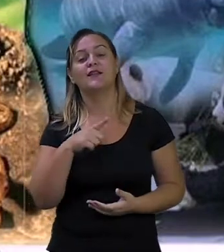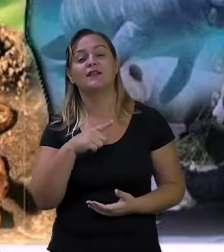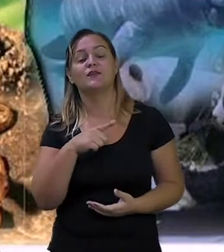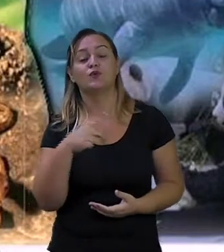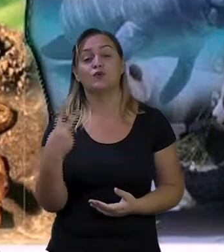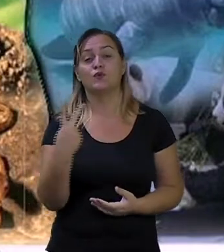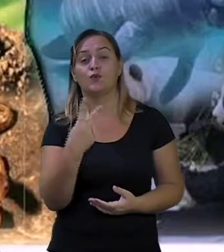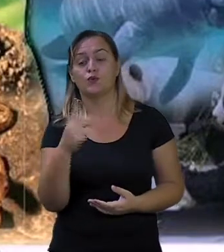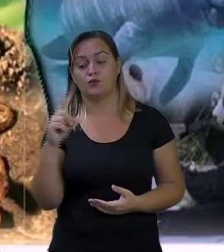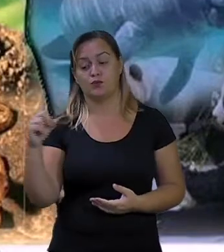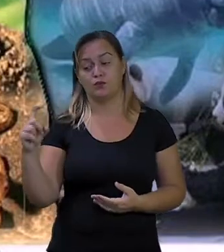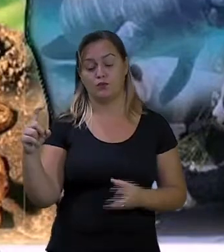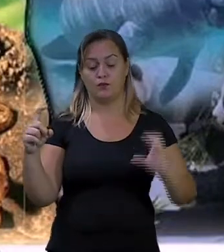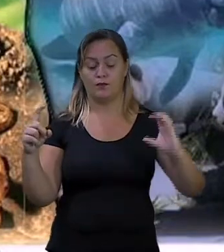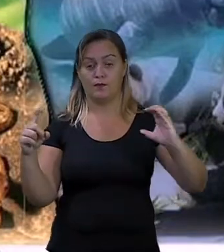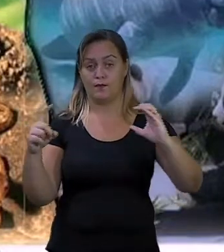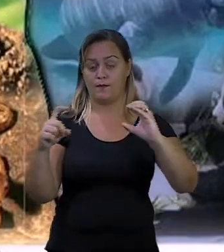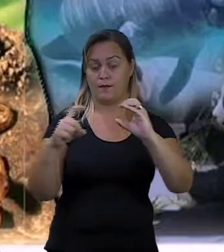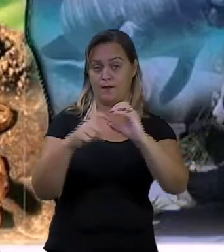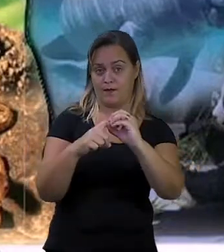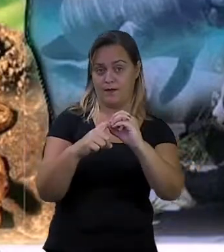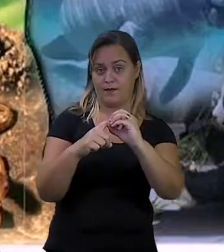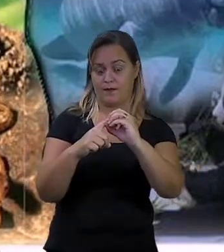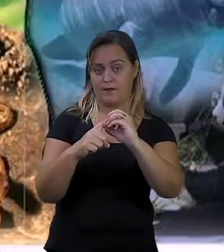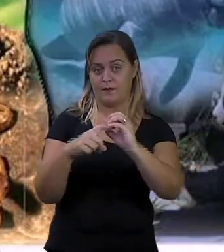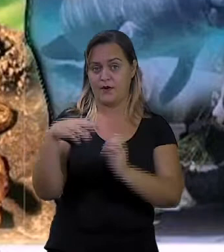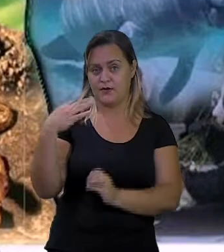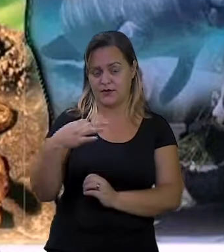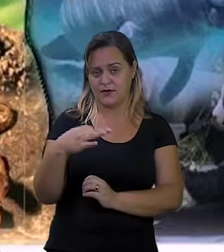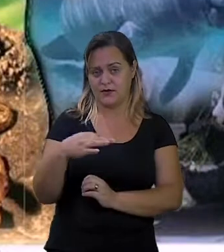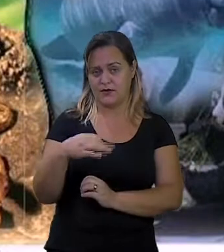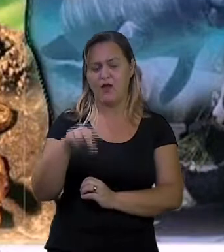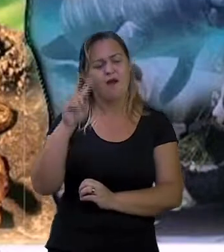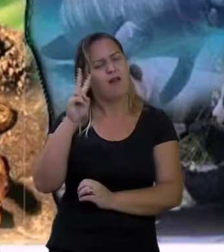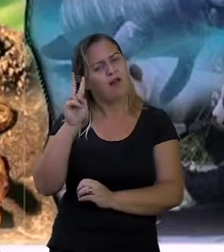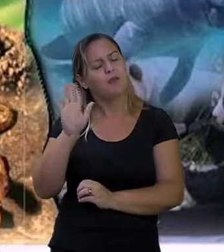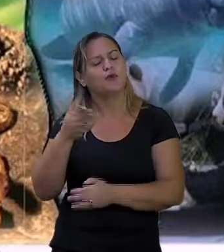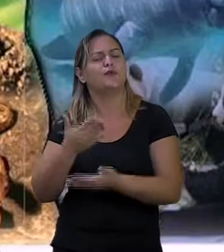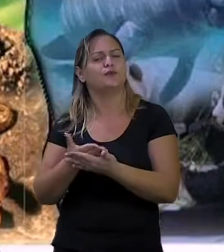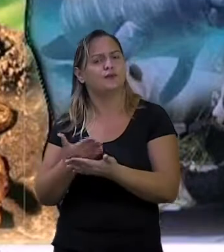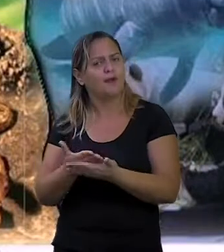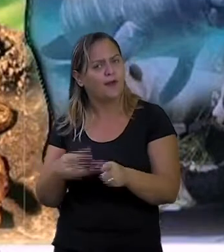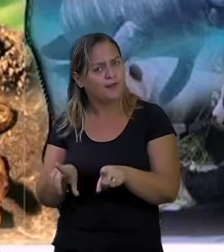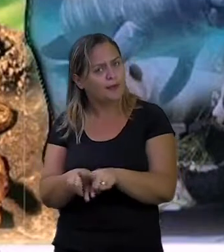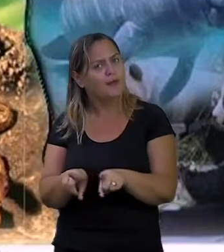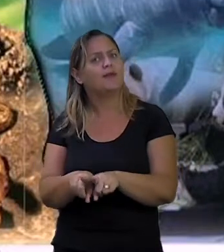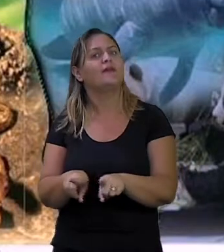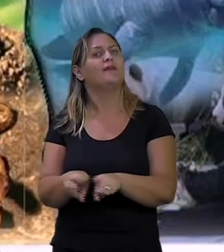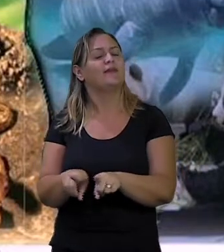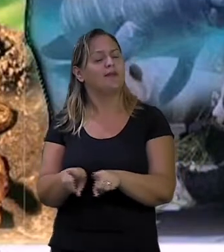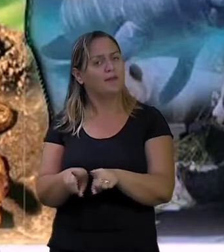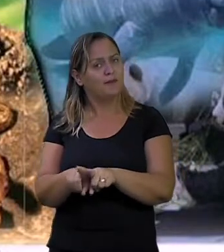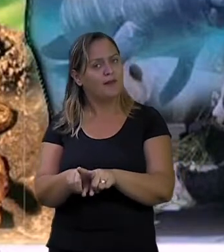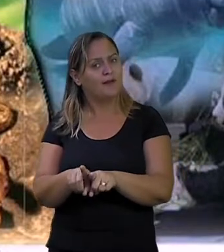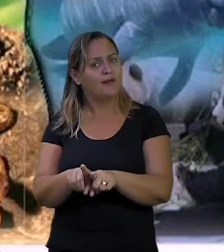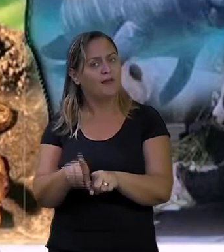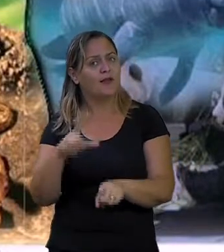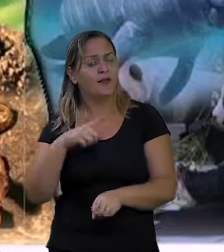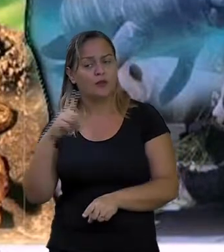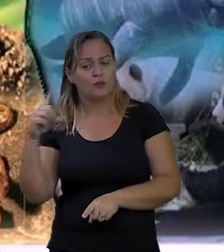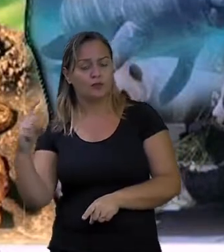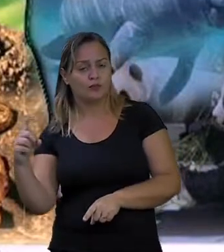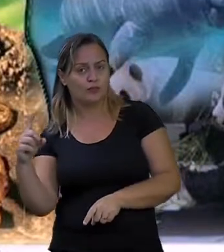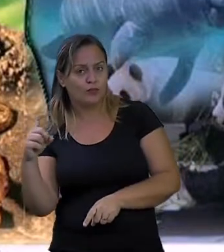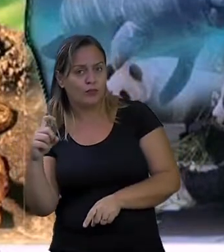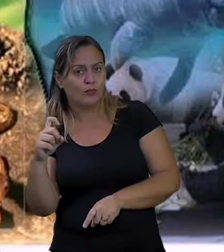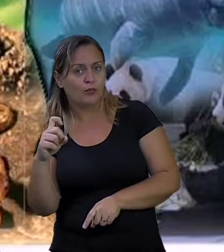são as células reprodutivas, e nós já falamos sobre isso, lembra? Nós falamos que nós teríamos um gameta masculino